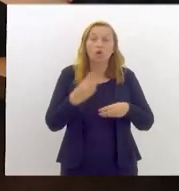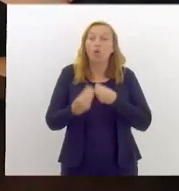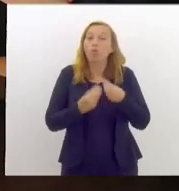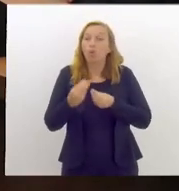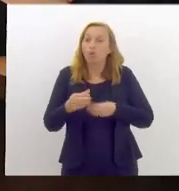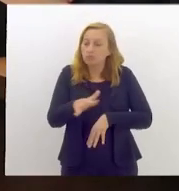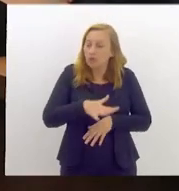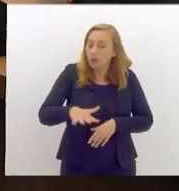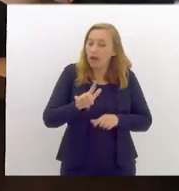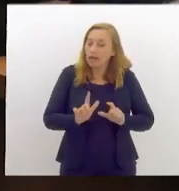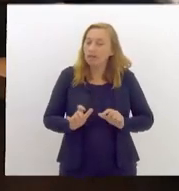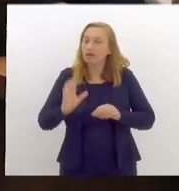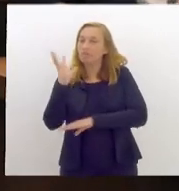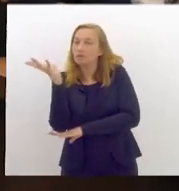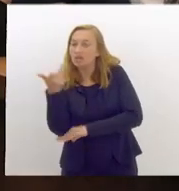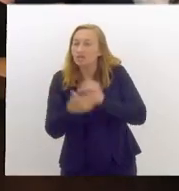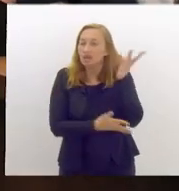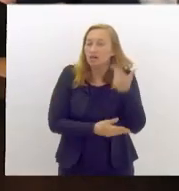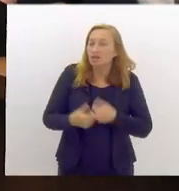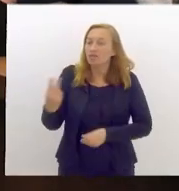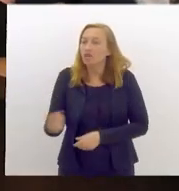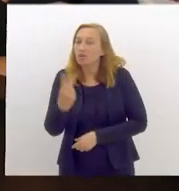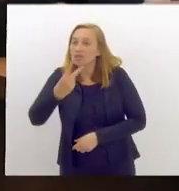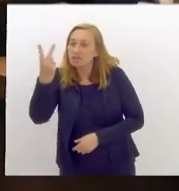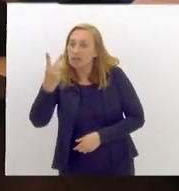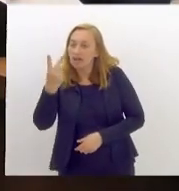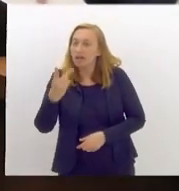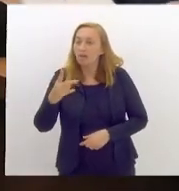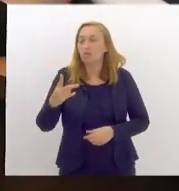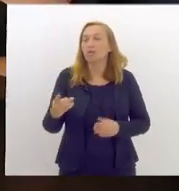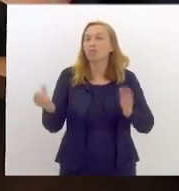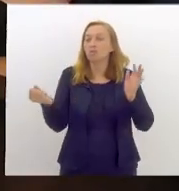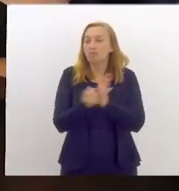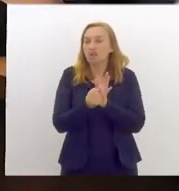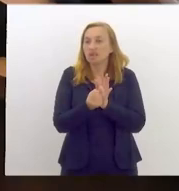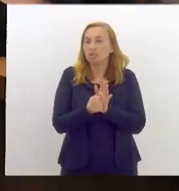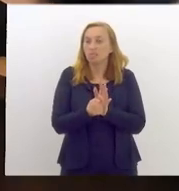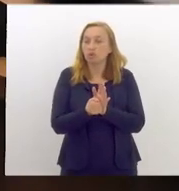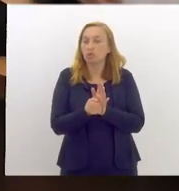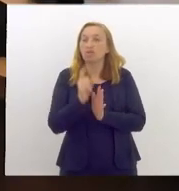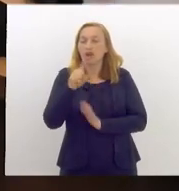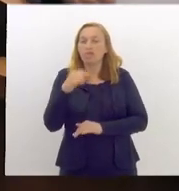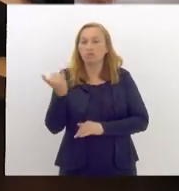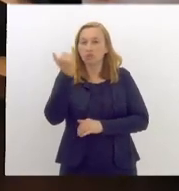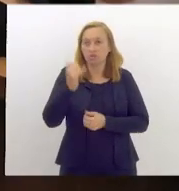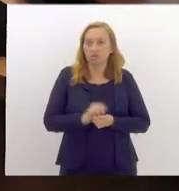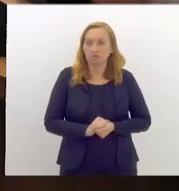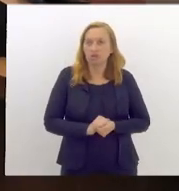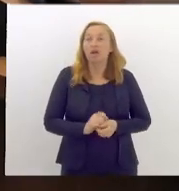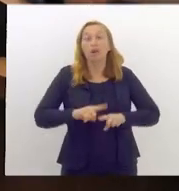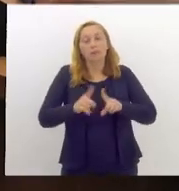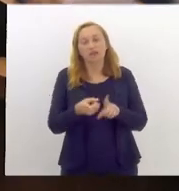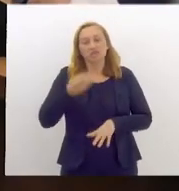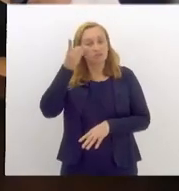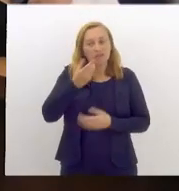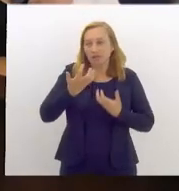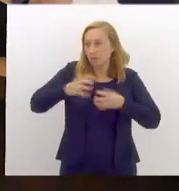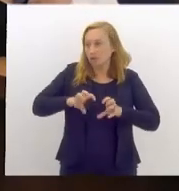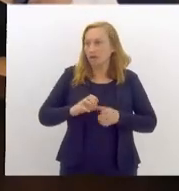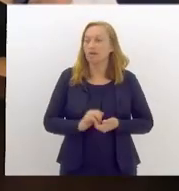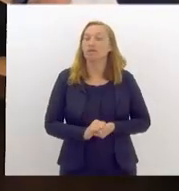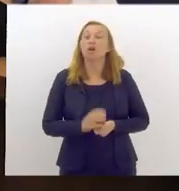ter uma área ambiental como valorizar o nosso patrimônio arquitetônico seria importante mas o deputado não faz isso